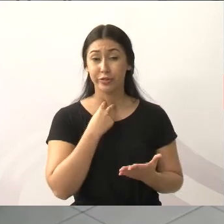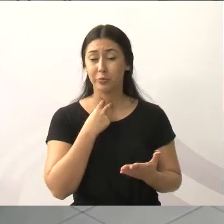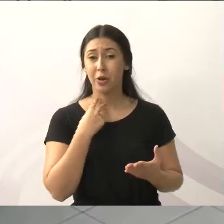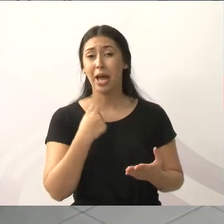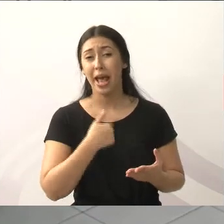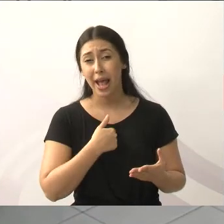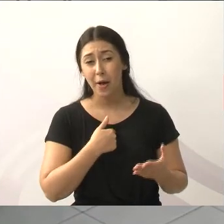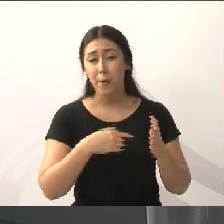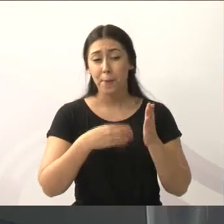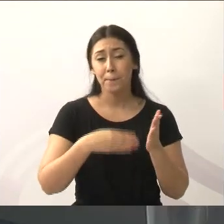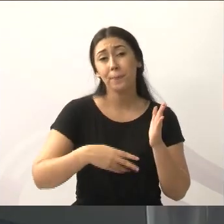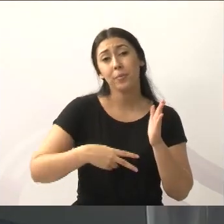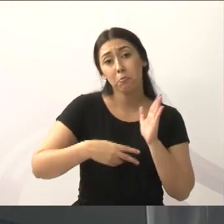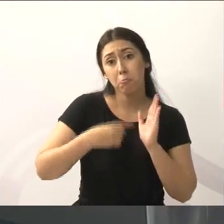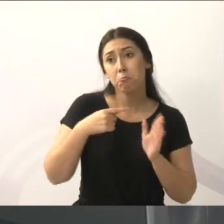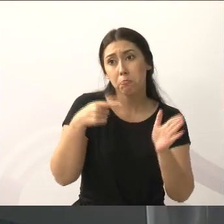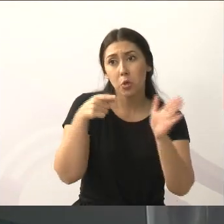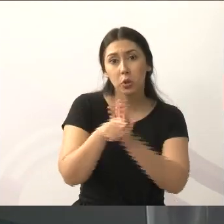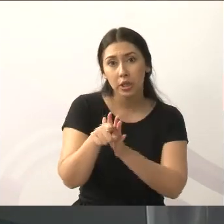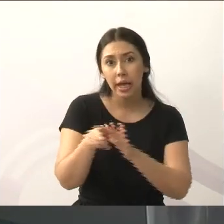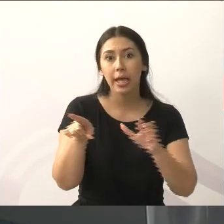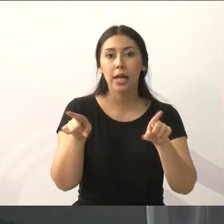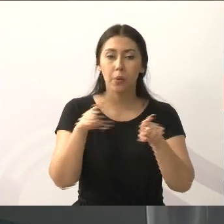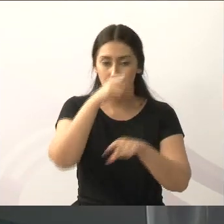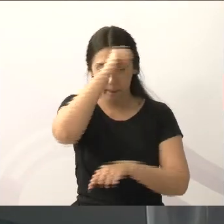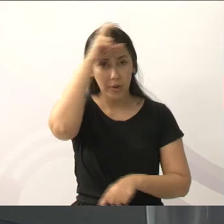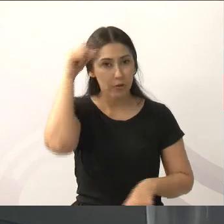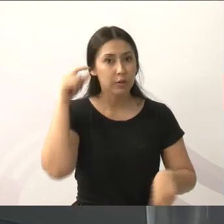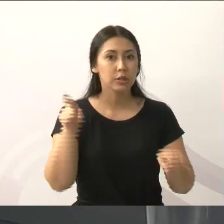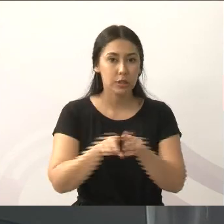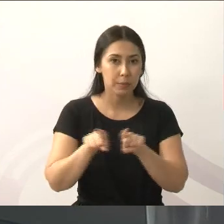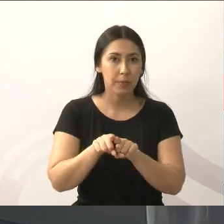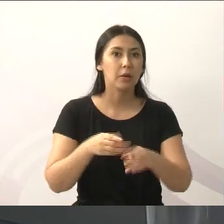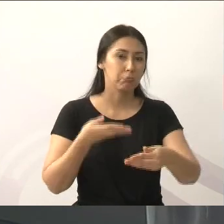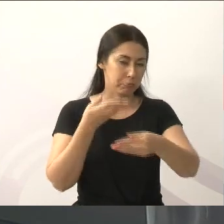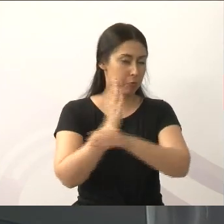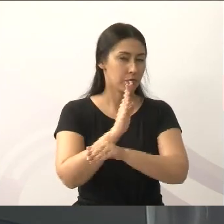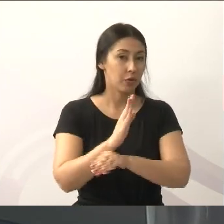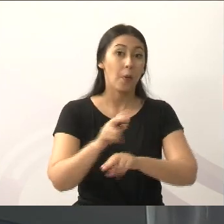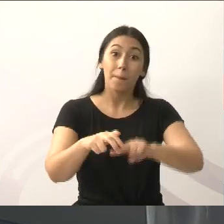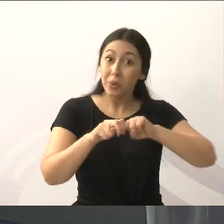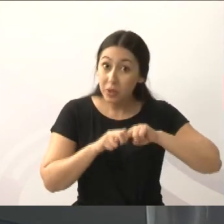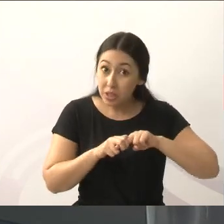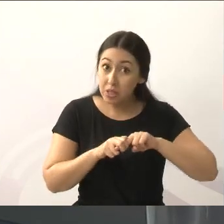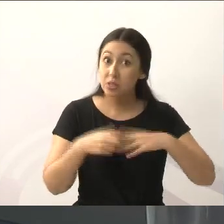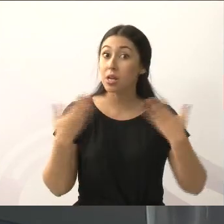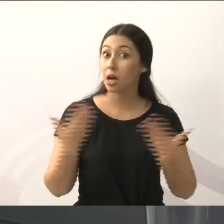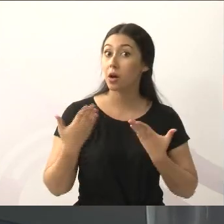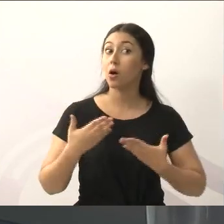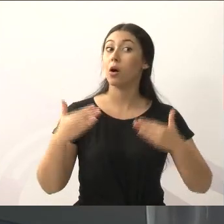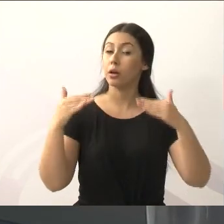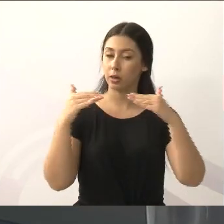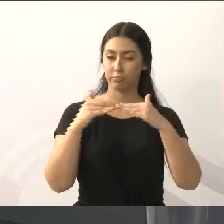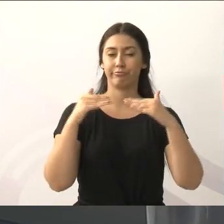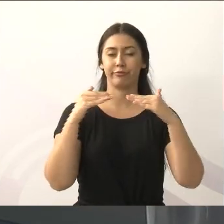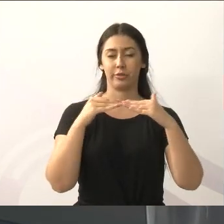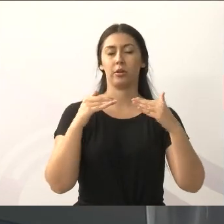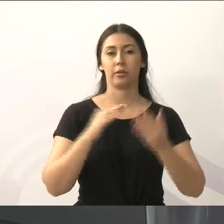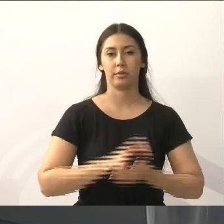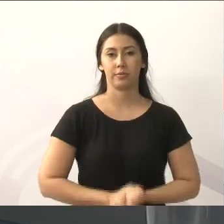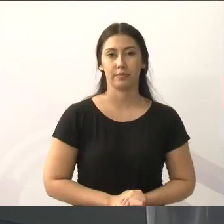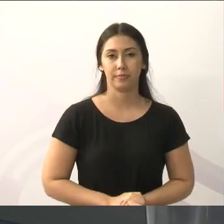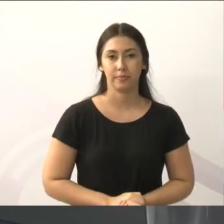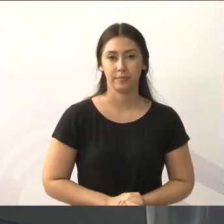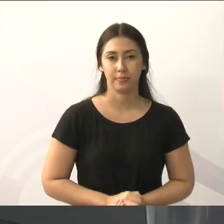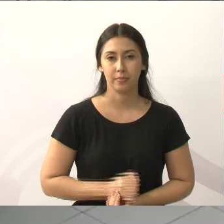o prefeito também aprovou essa ideia levantada, e por isso agora sim Havendo essa acumulação, eu vou votar favorável ao